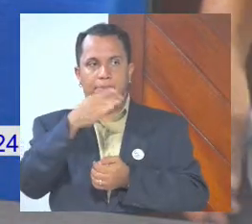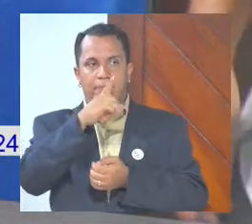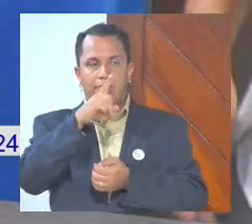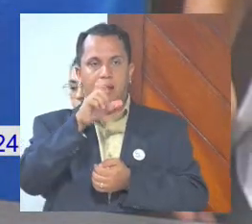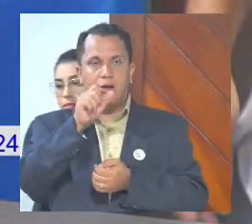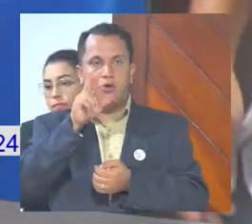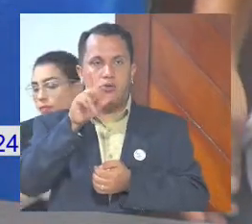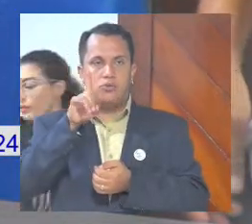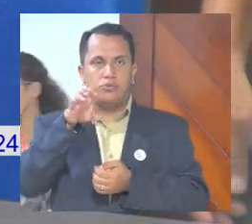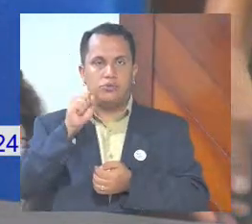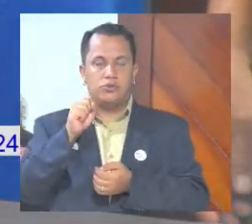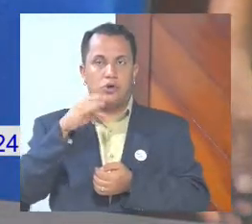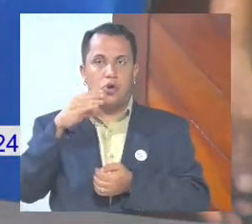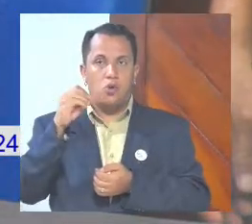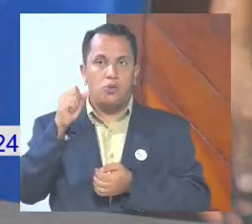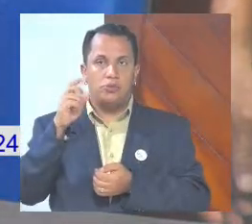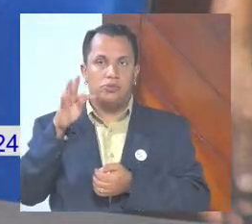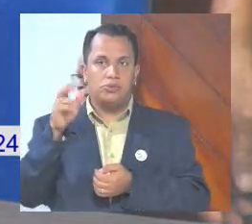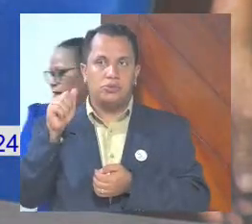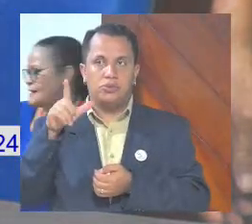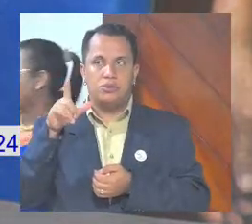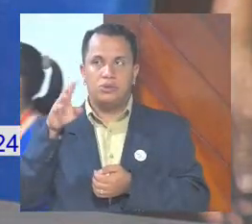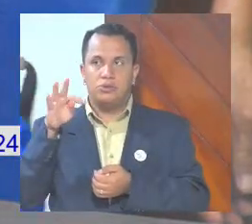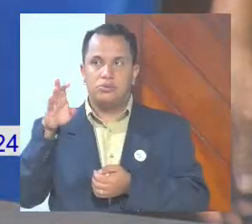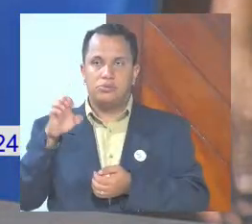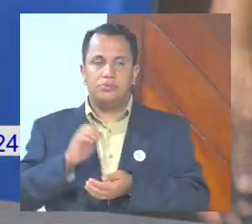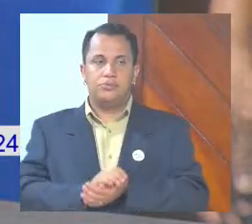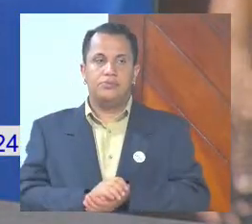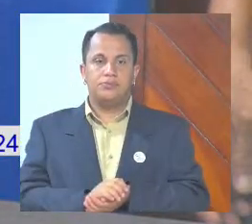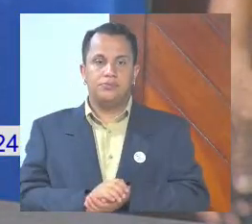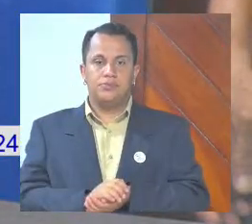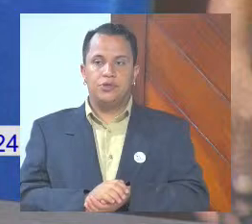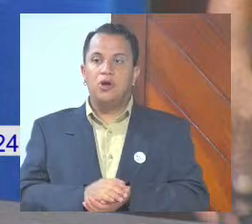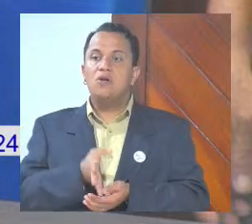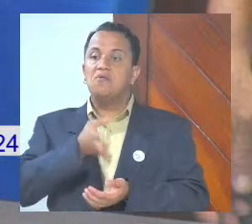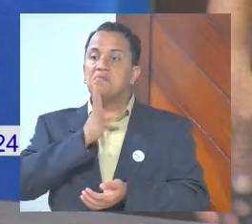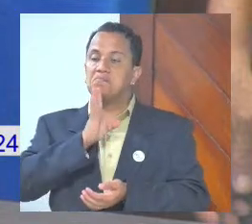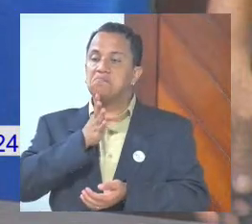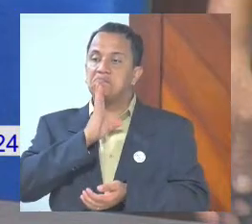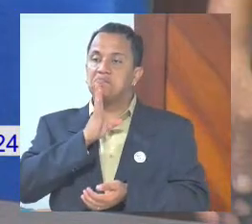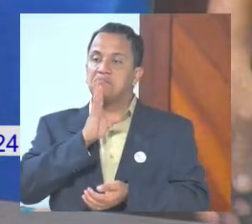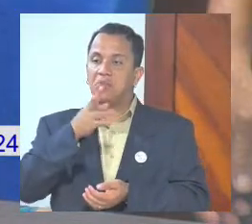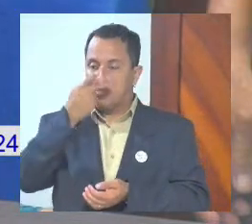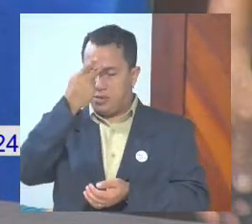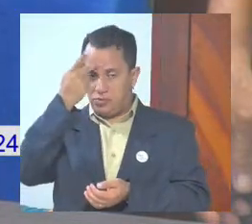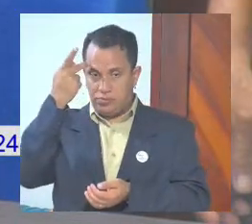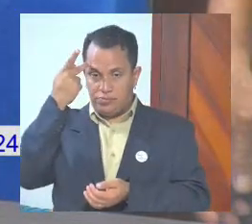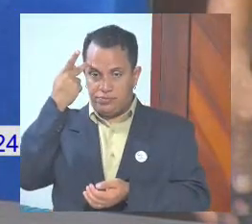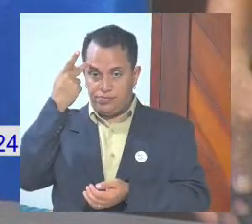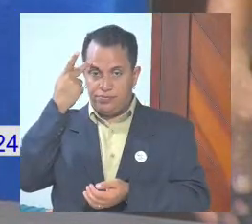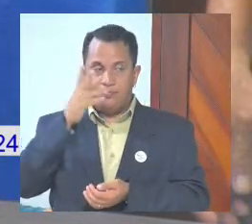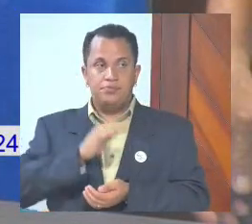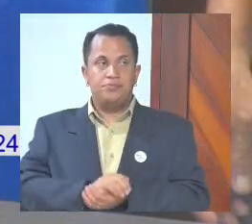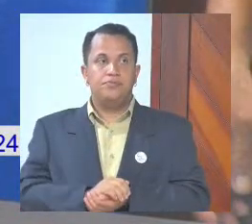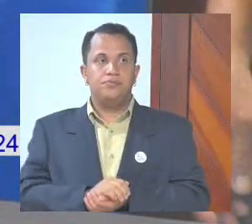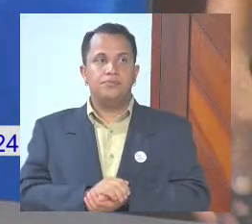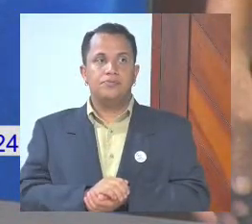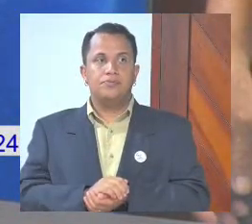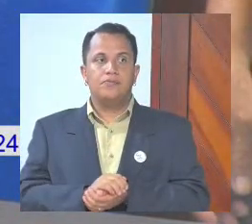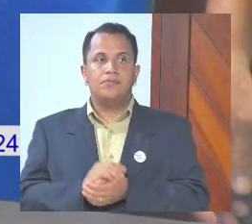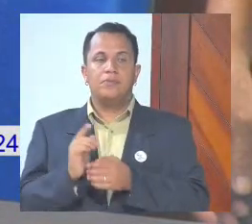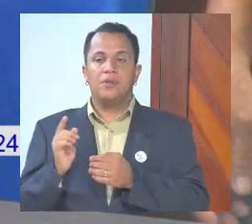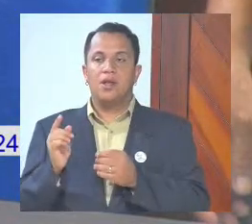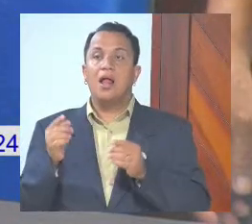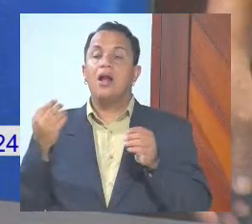Leite. Senhor Dedeco, com reconhecimento de sua pessoa pelos pares que formam